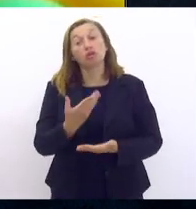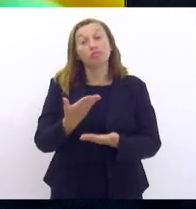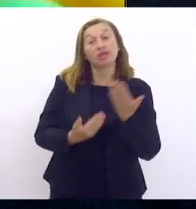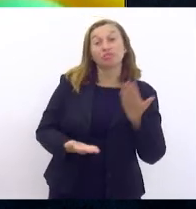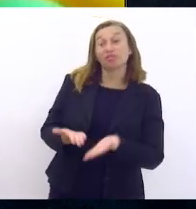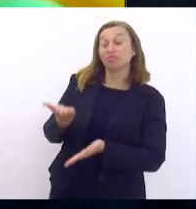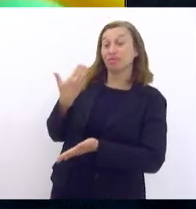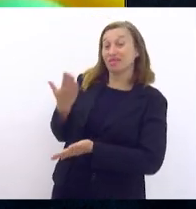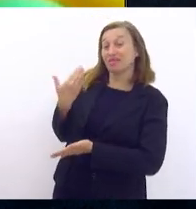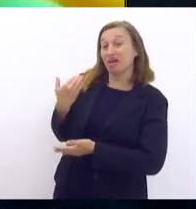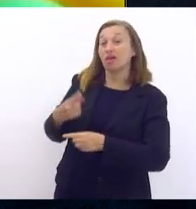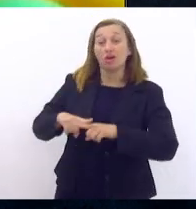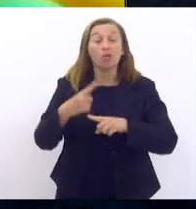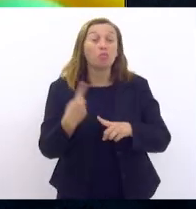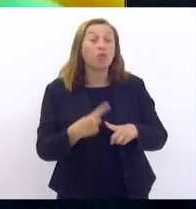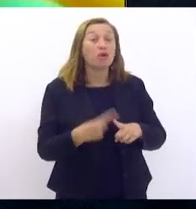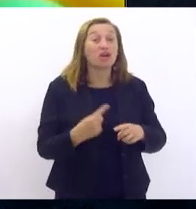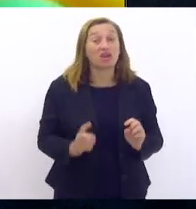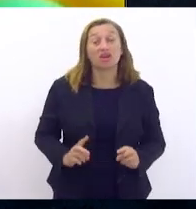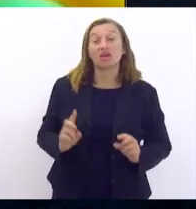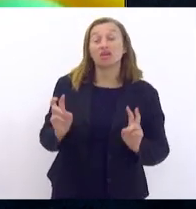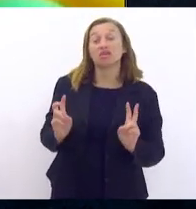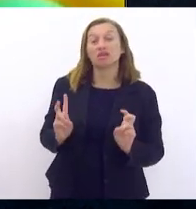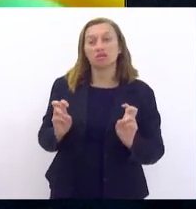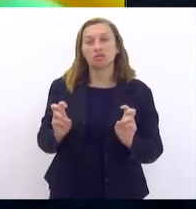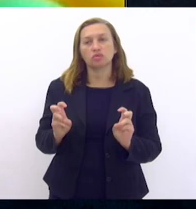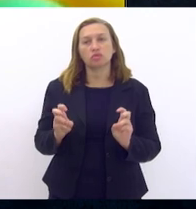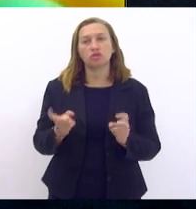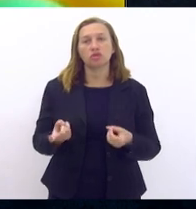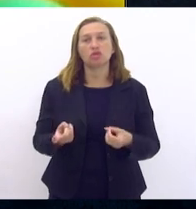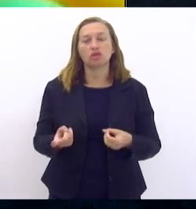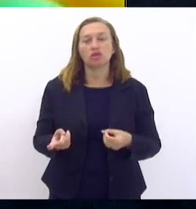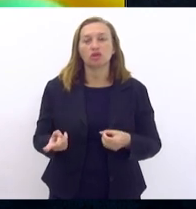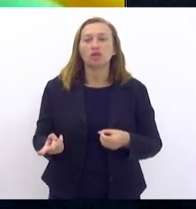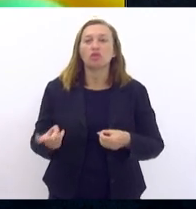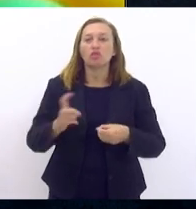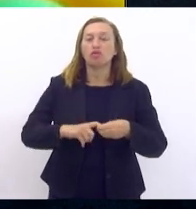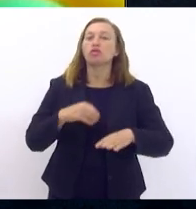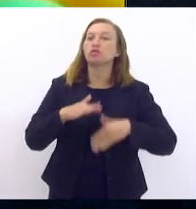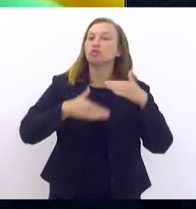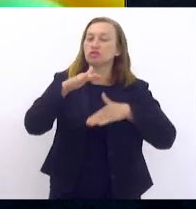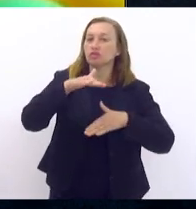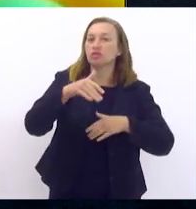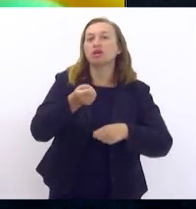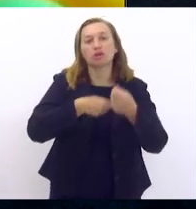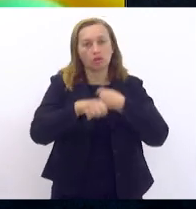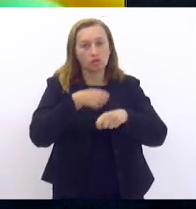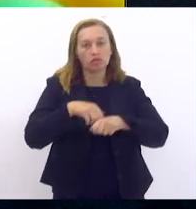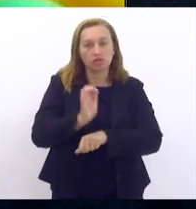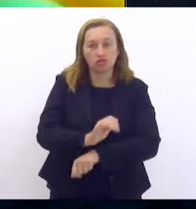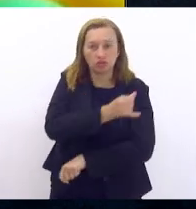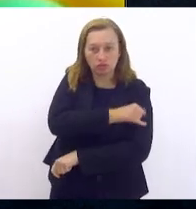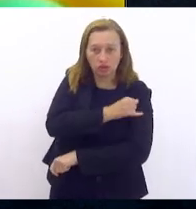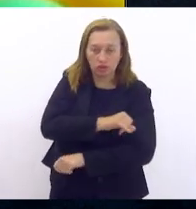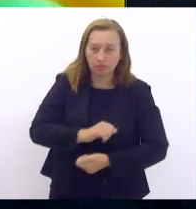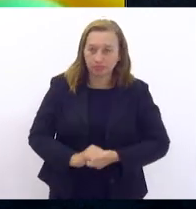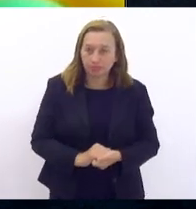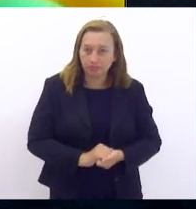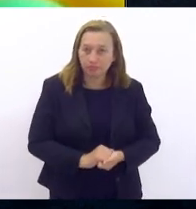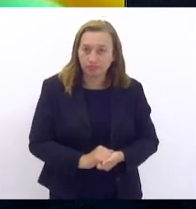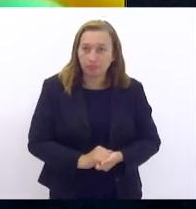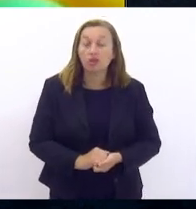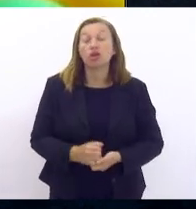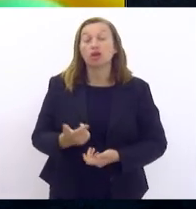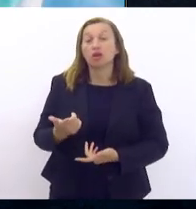porque isso é uma questão de recuperação do desenvolvimento econômico do Estado do Rio de Janeiro e aí